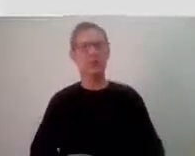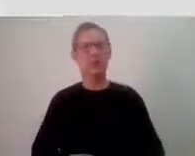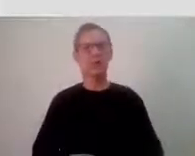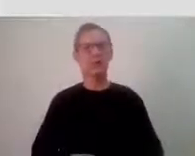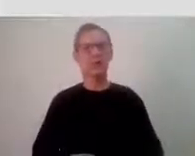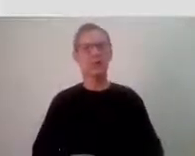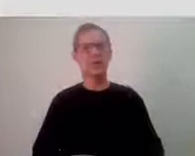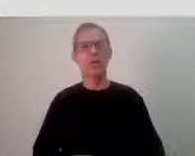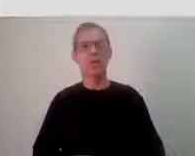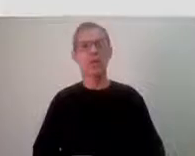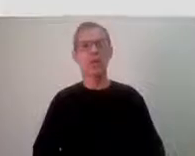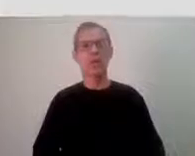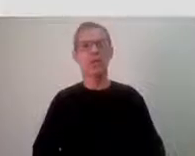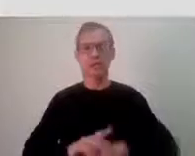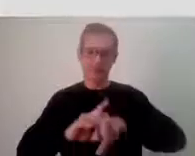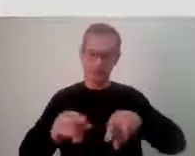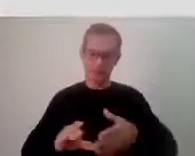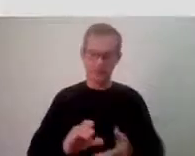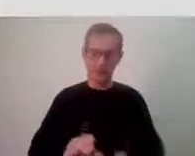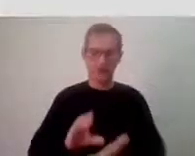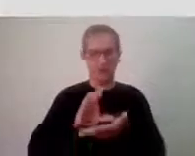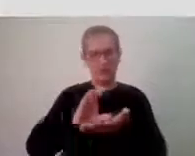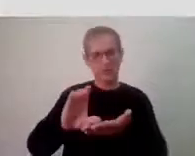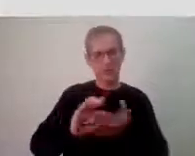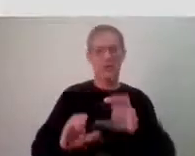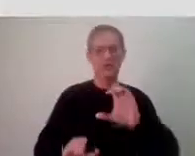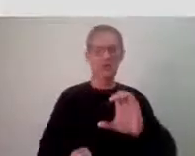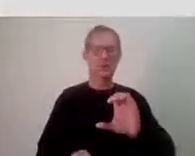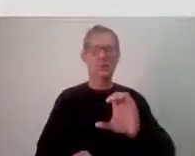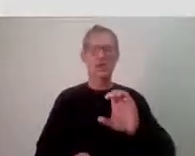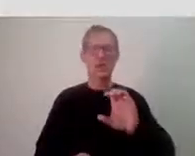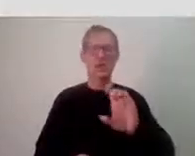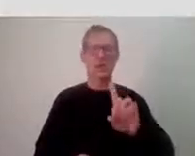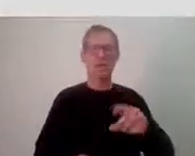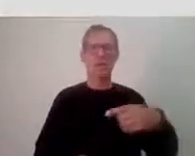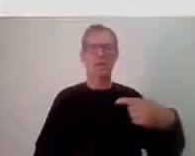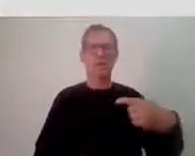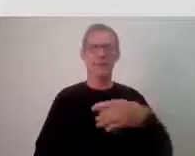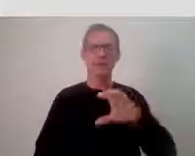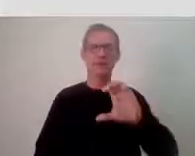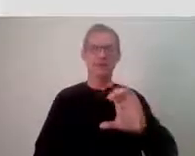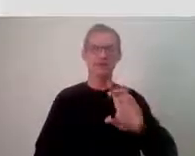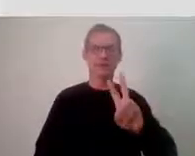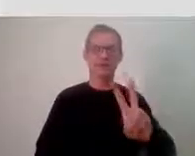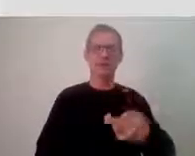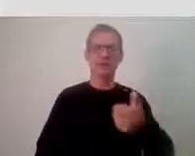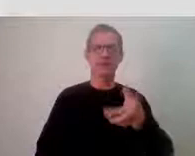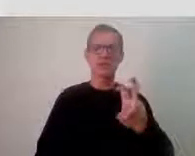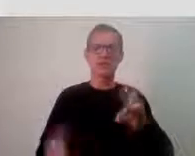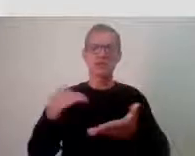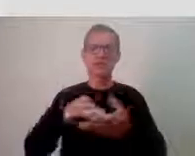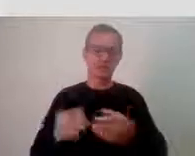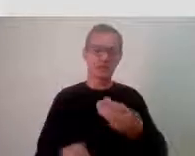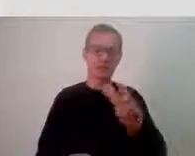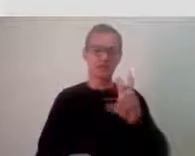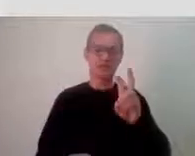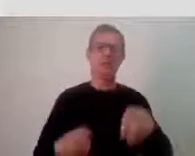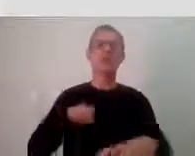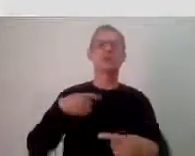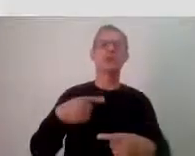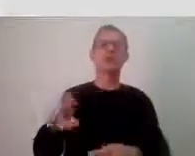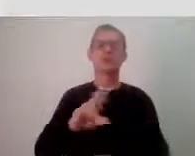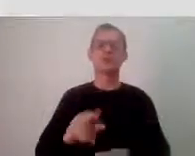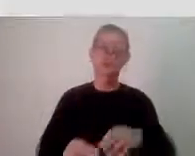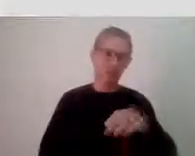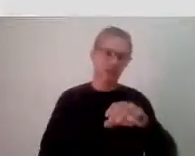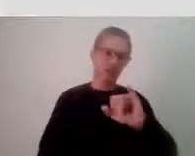os consumos, C1 menos C2, de 15 a 35. Por que eu estou usando integral? Porque eu estou calculando ali